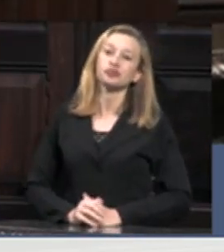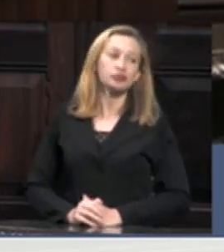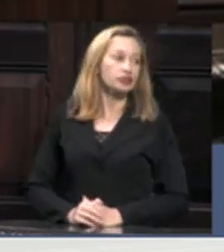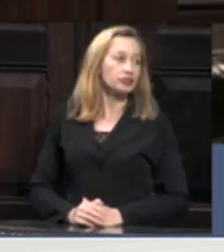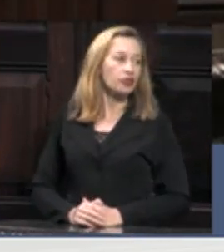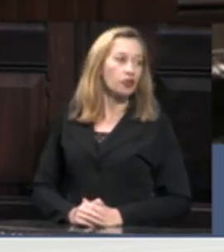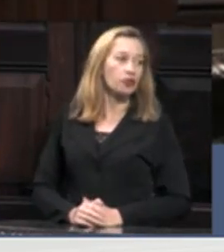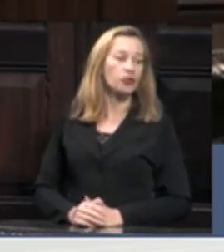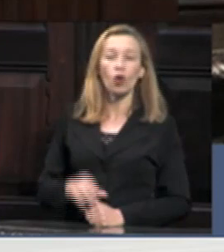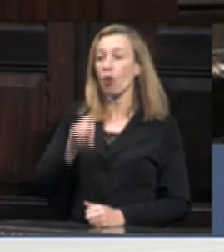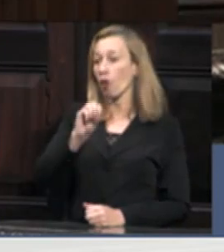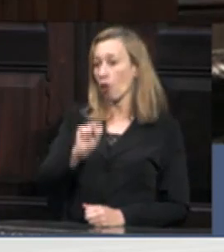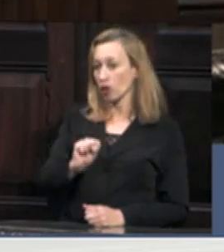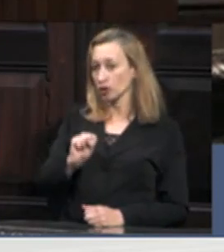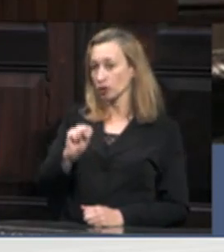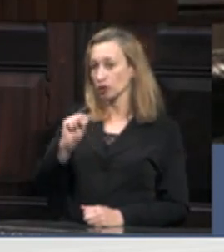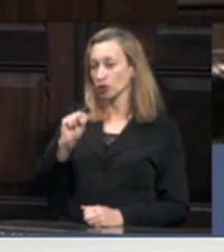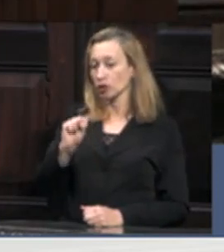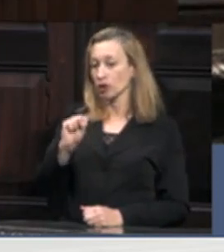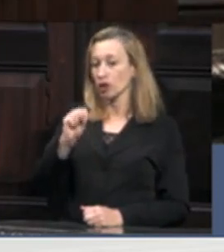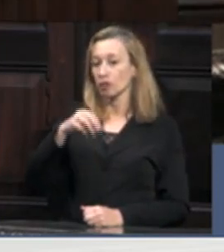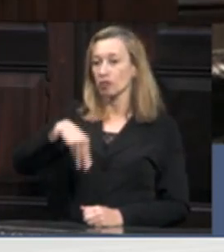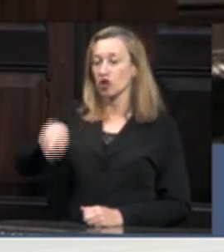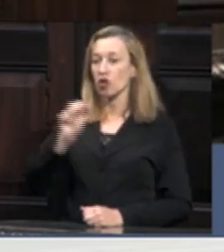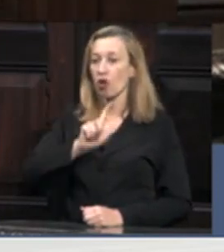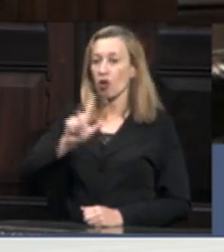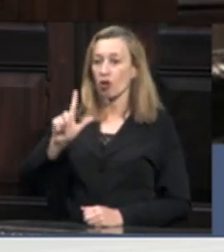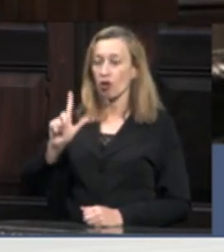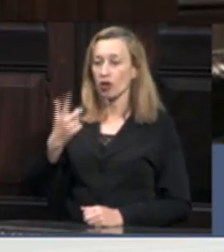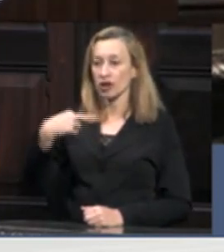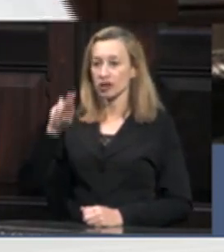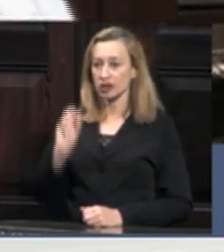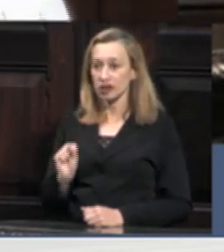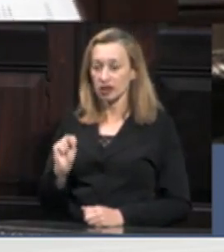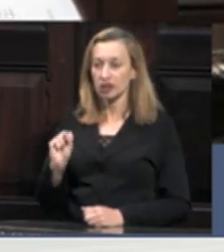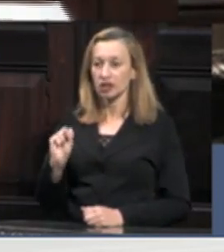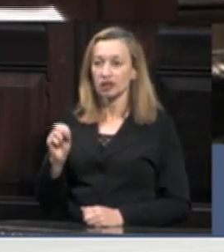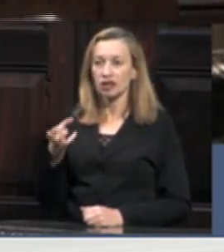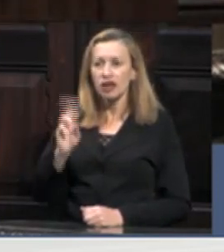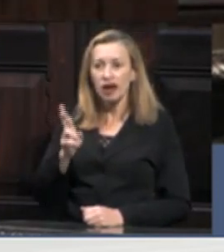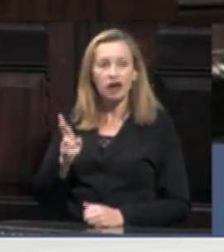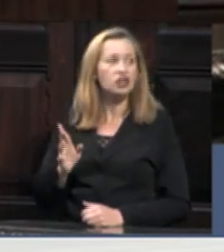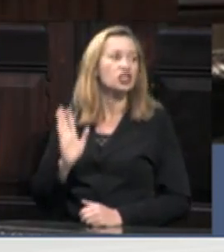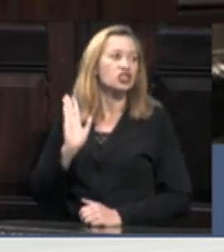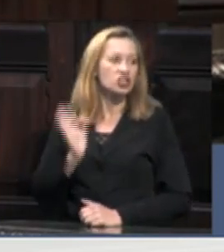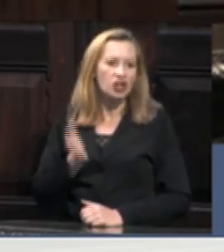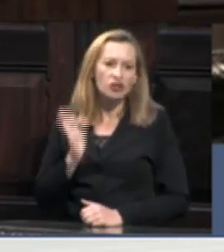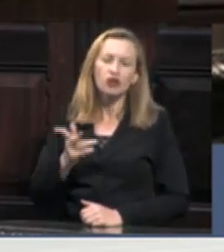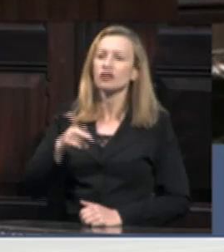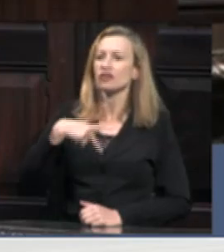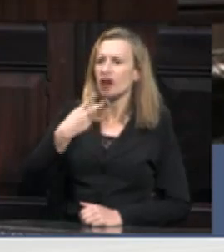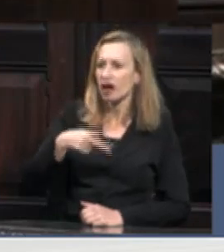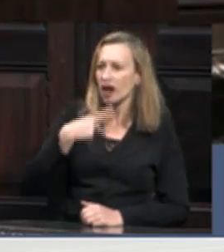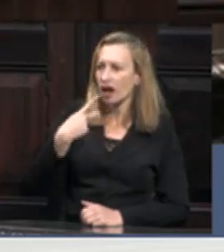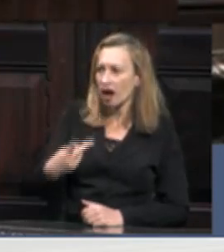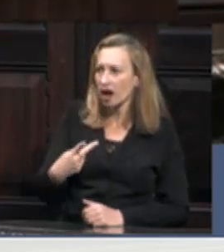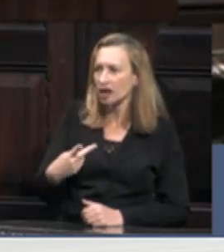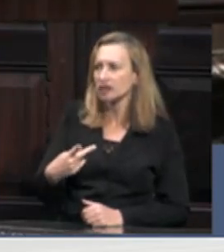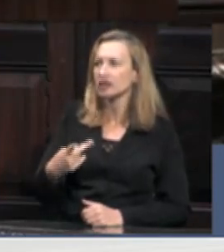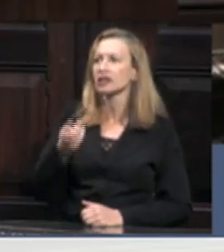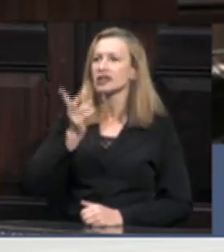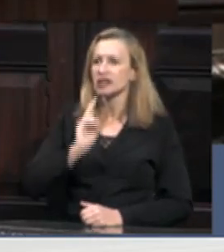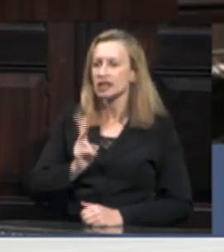de 8 bilhões de reais. E já foi dito, eiro e vezeiro, esta casa